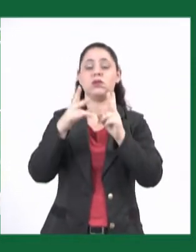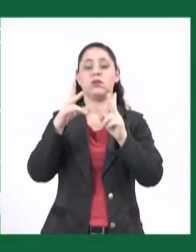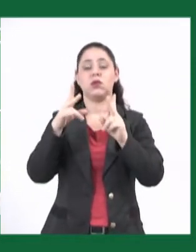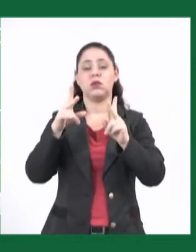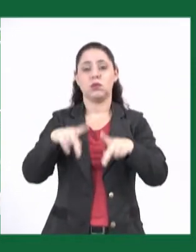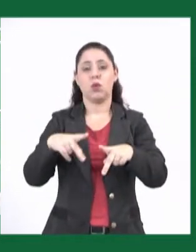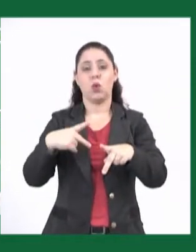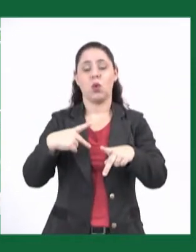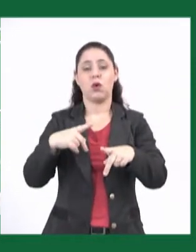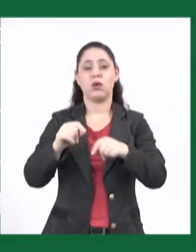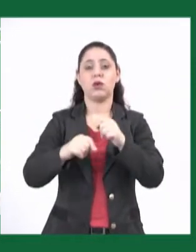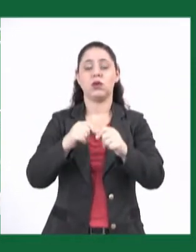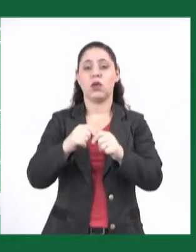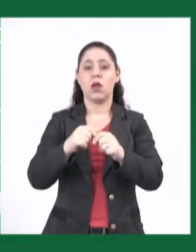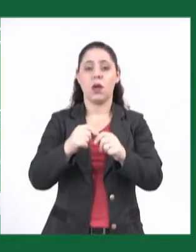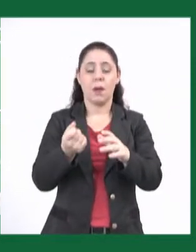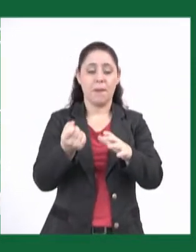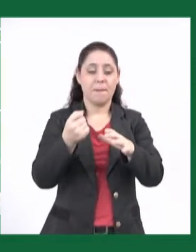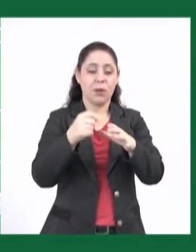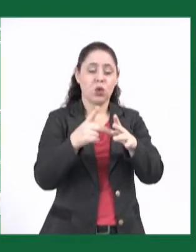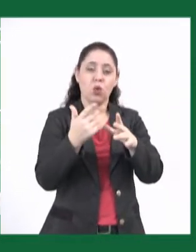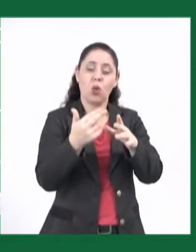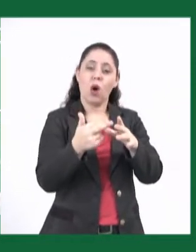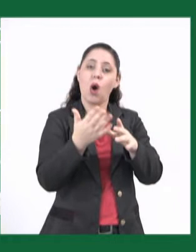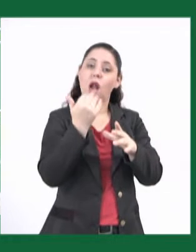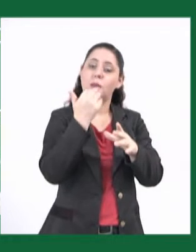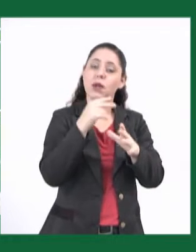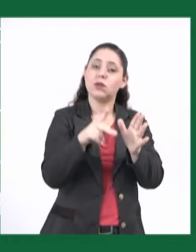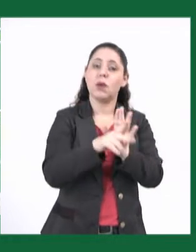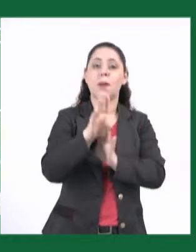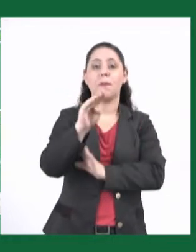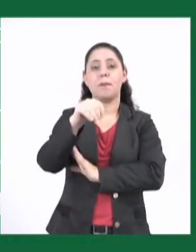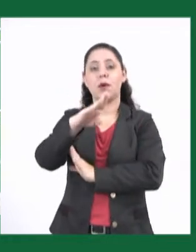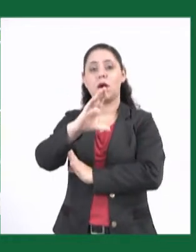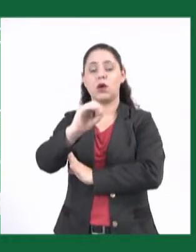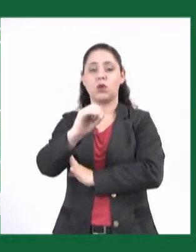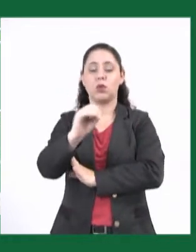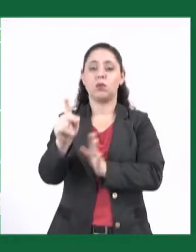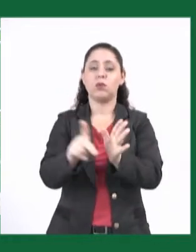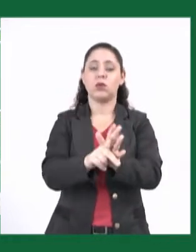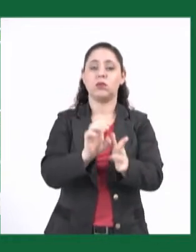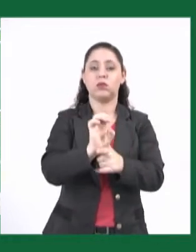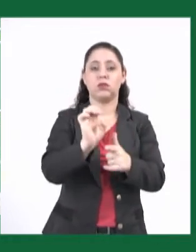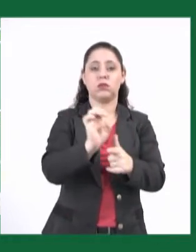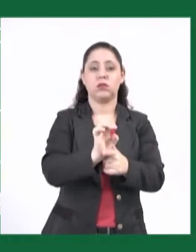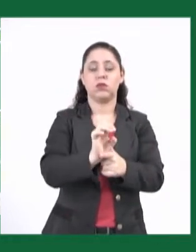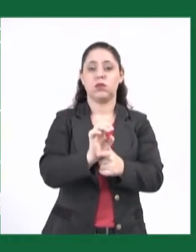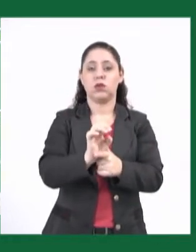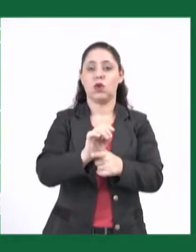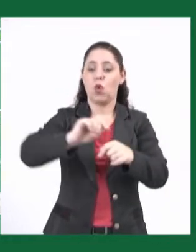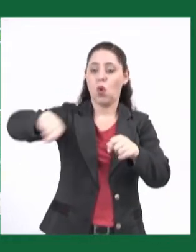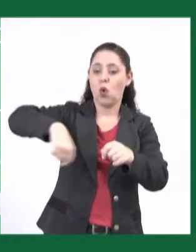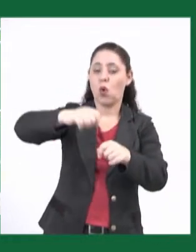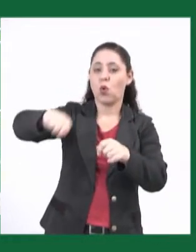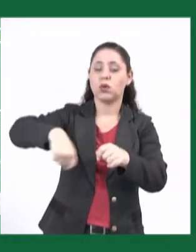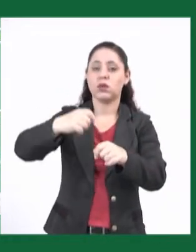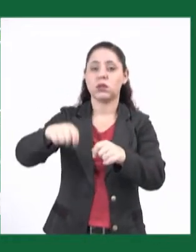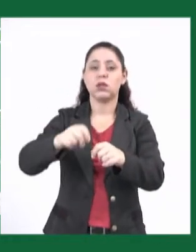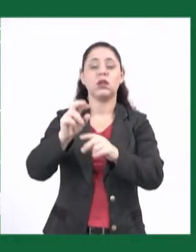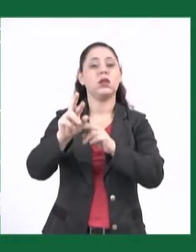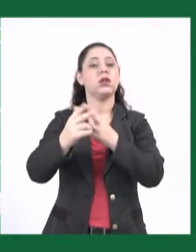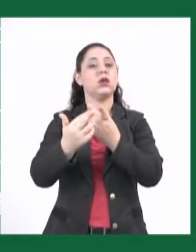nutricional, que é o banco de alimentos, que a gente tem um aqui em Campo Grande, no estado, cozinhas comunitárias que podem